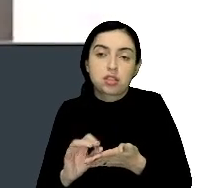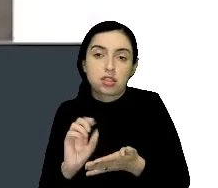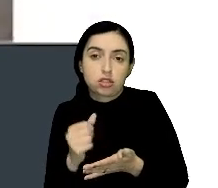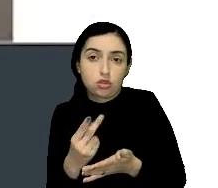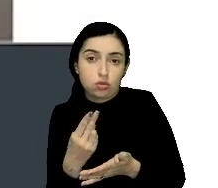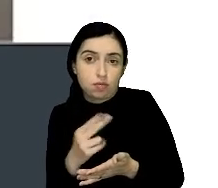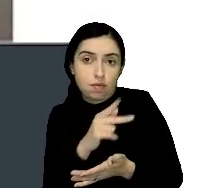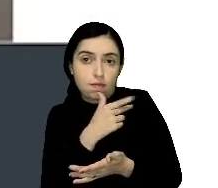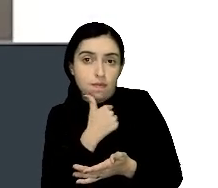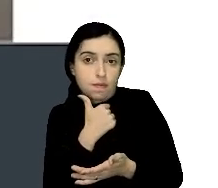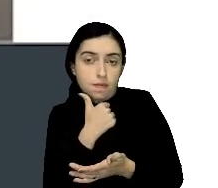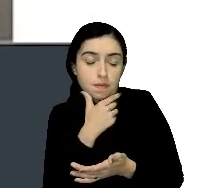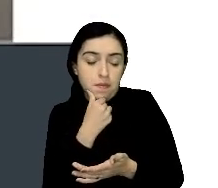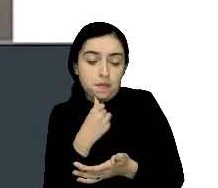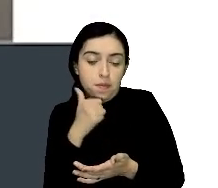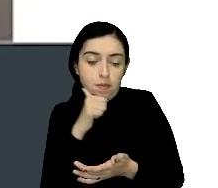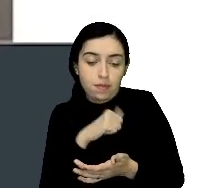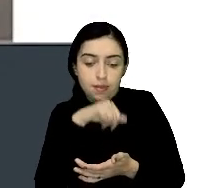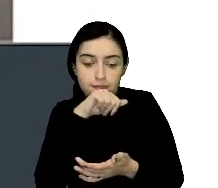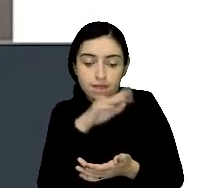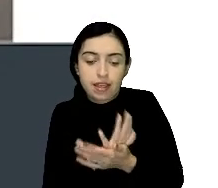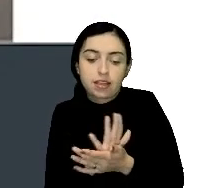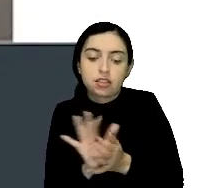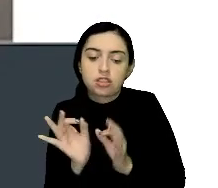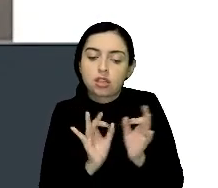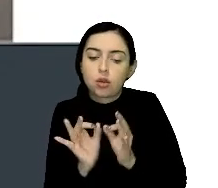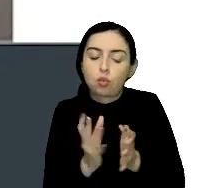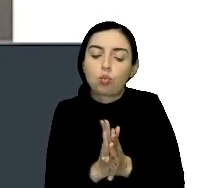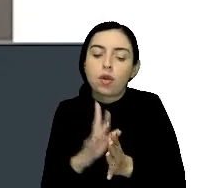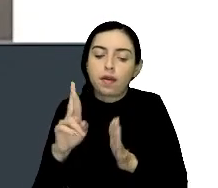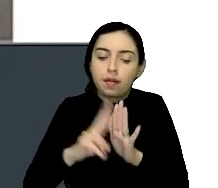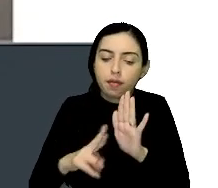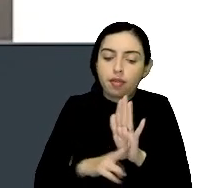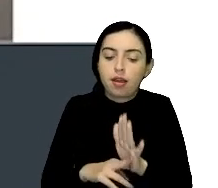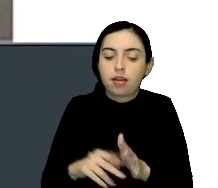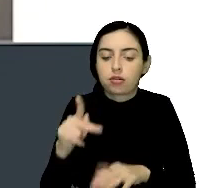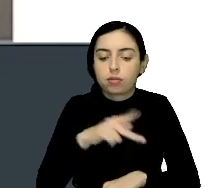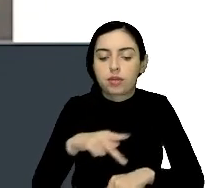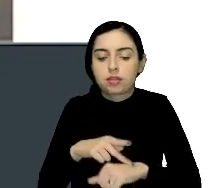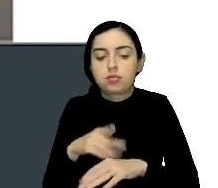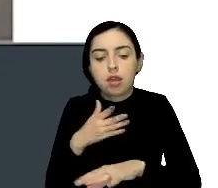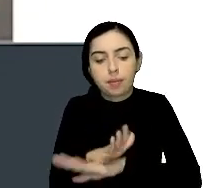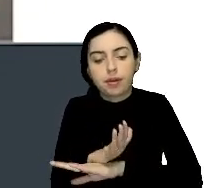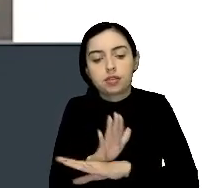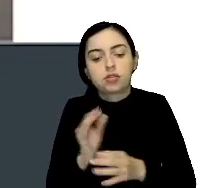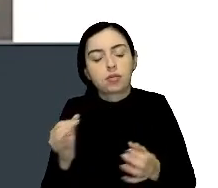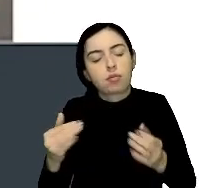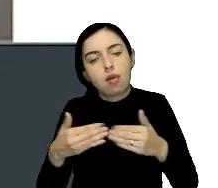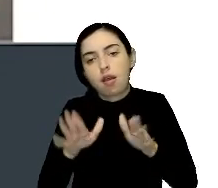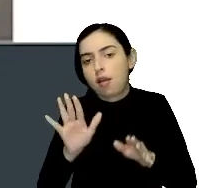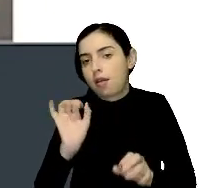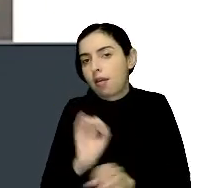estiverem em situação regular no país. Essa portaria só vai cair em 2011, né?